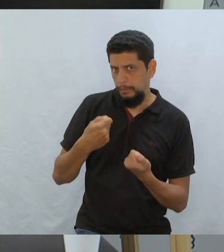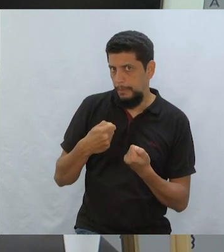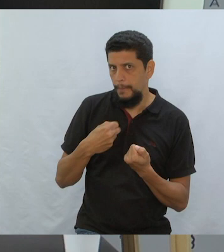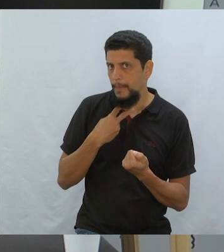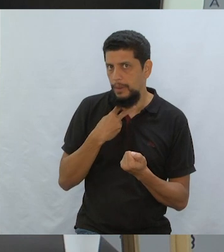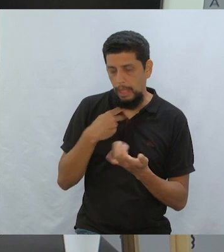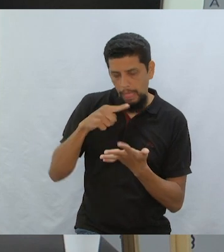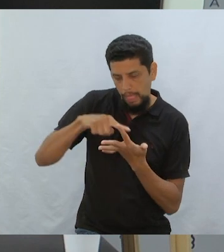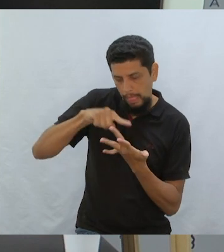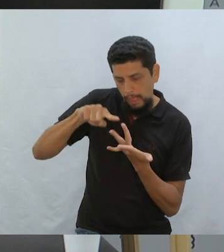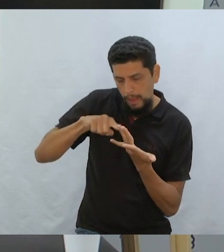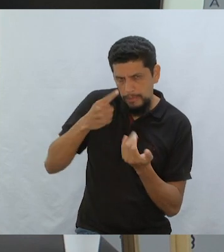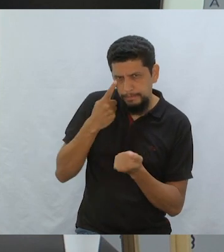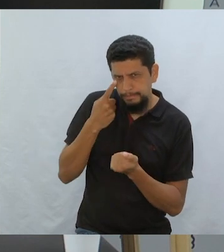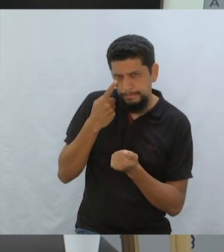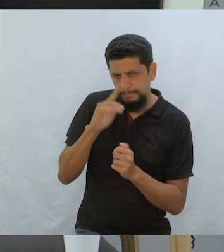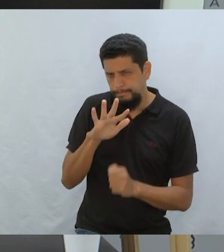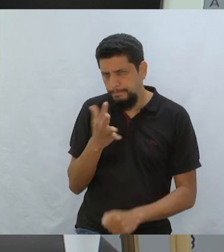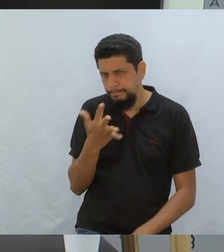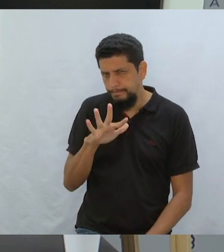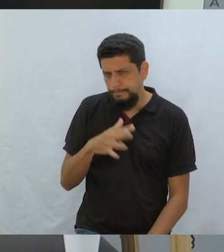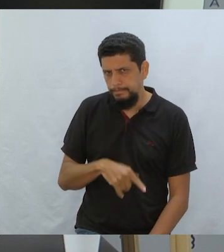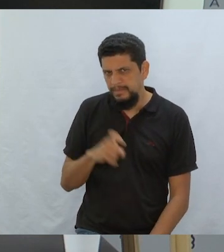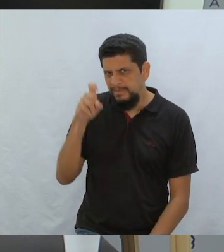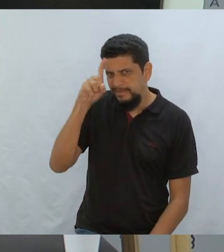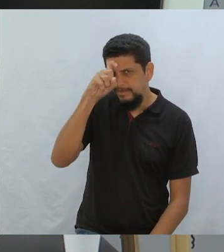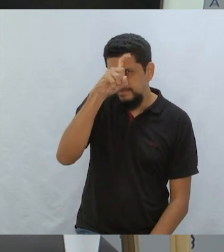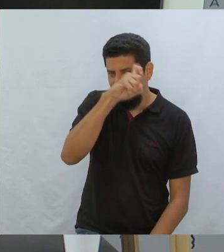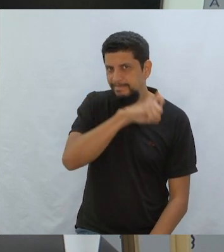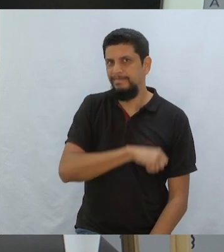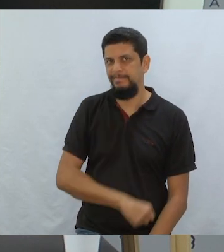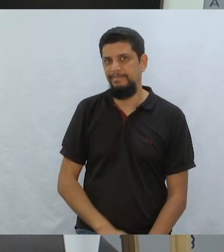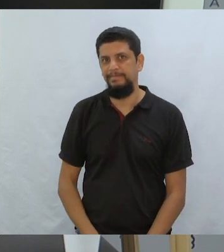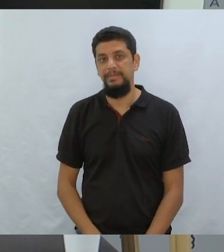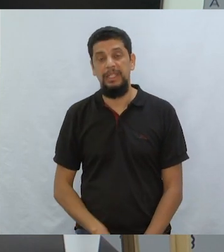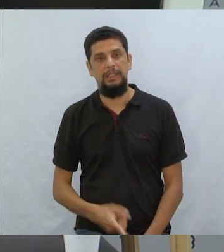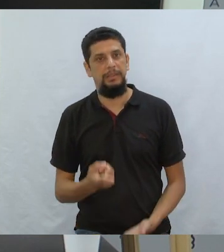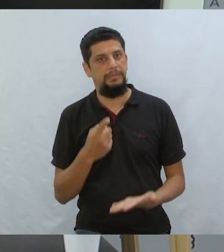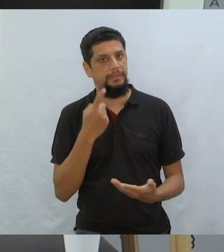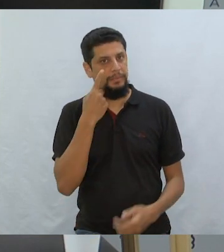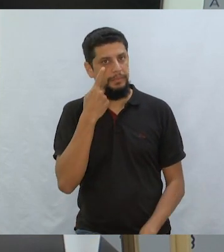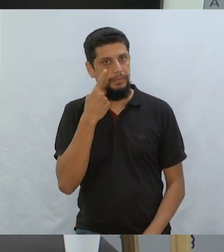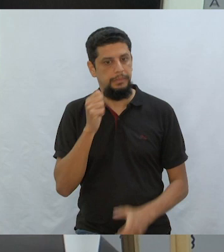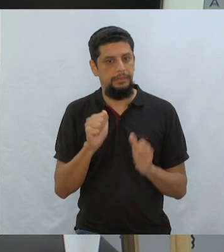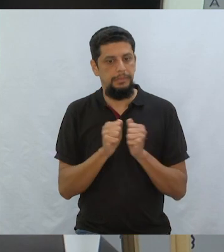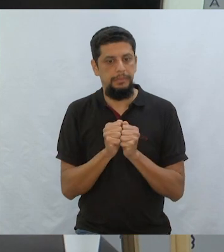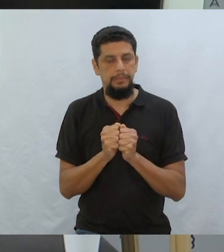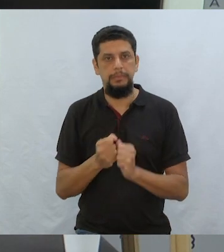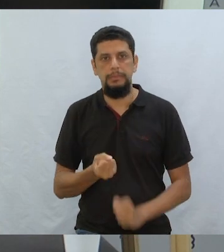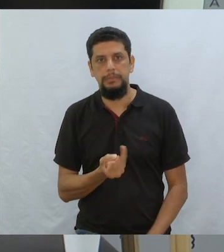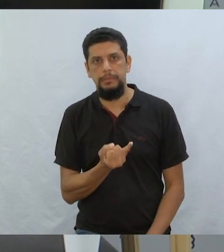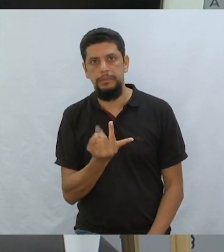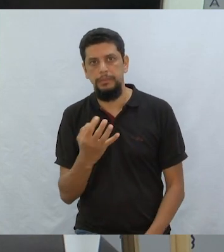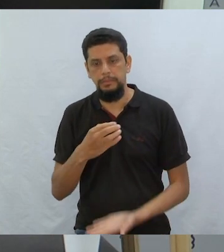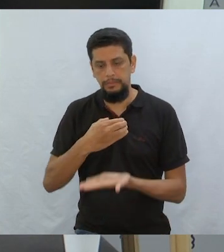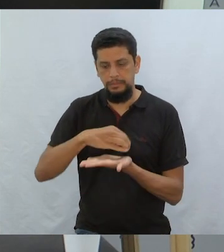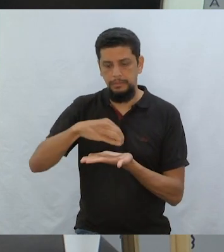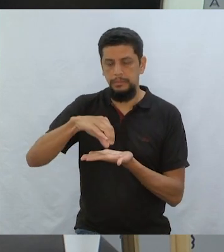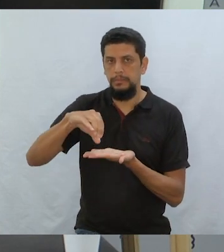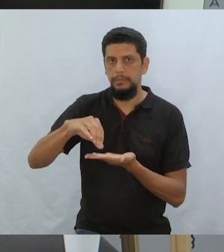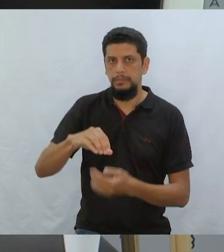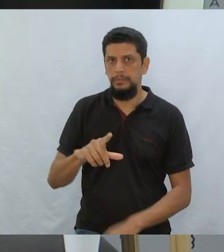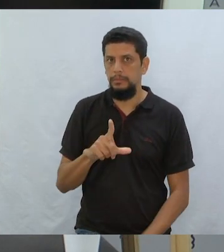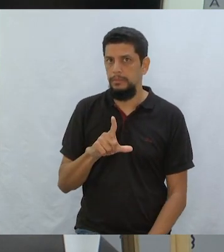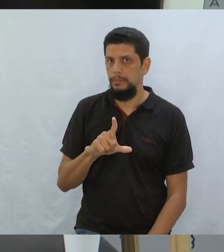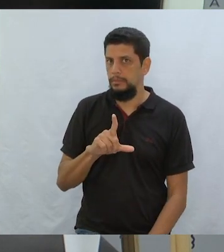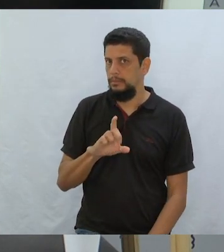contar? Vamos conferir? Difícil tentar adivinhar sem contar, né? Então, vamos conferir aqui juntos quantos carrinhos tem na coleção do